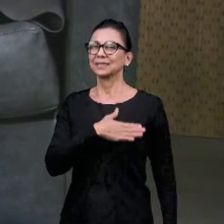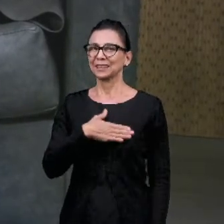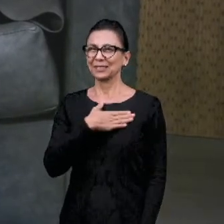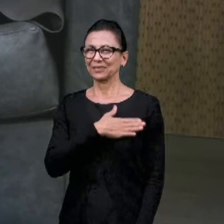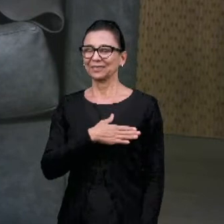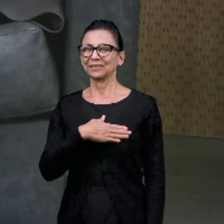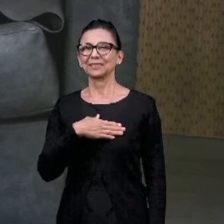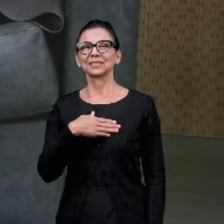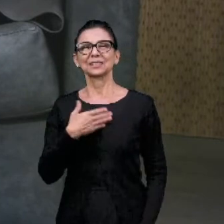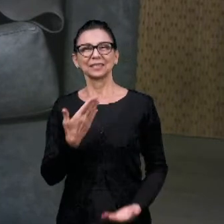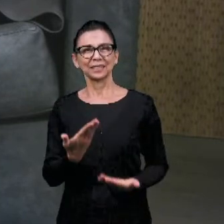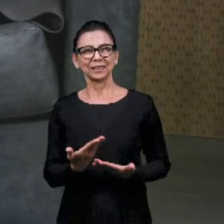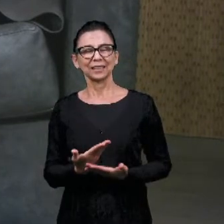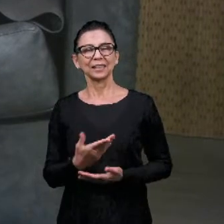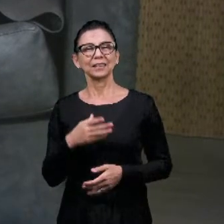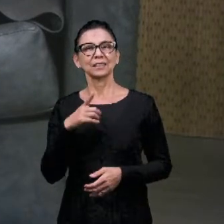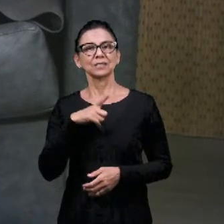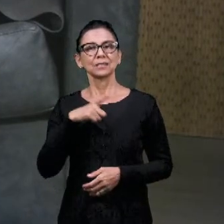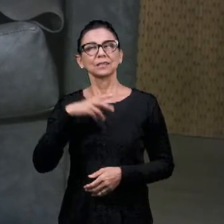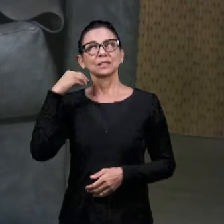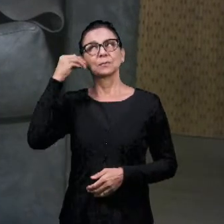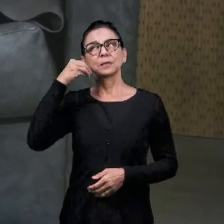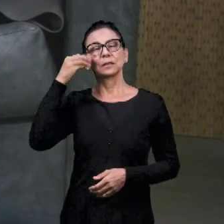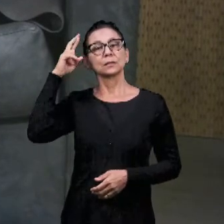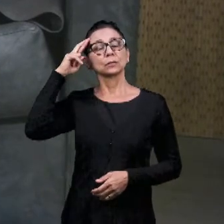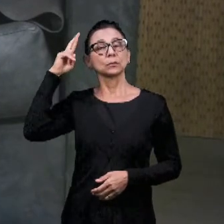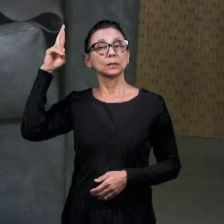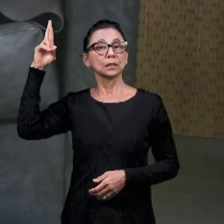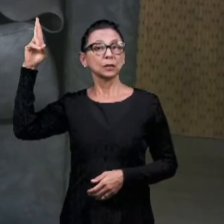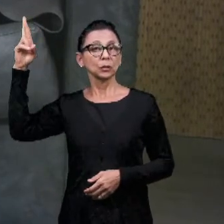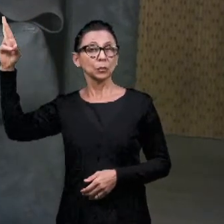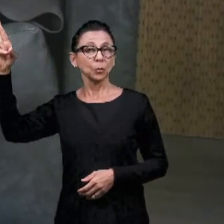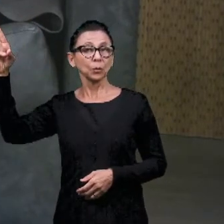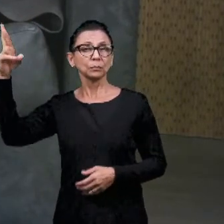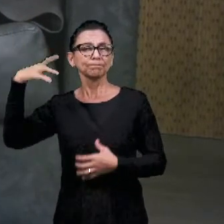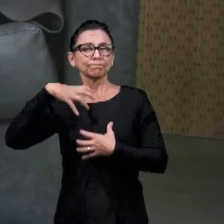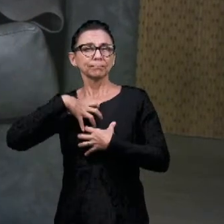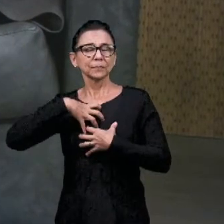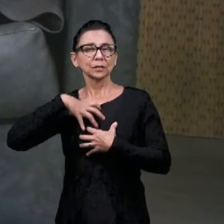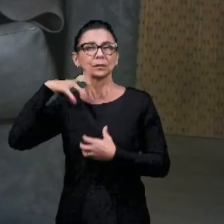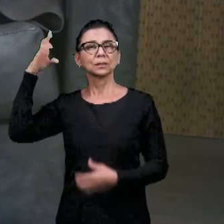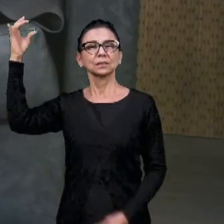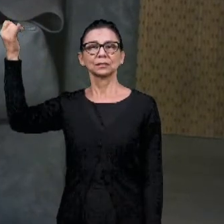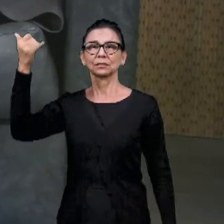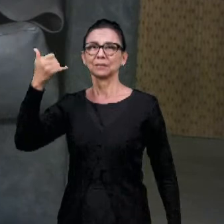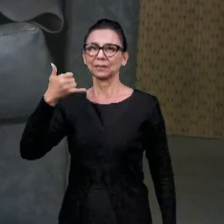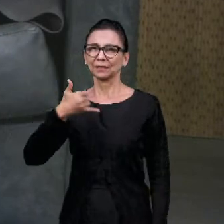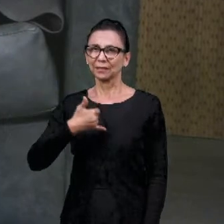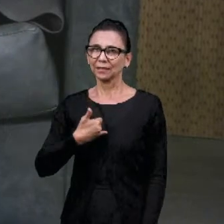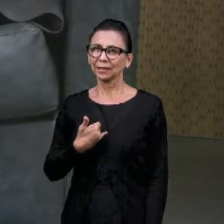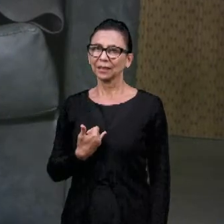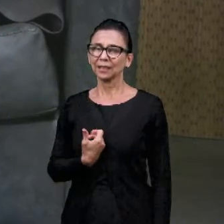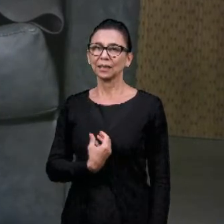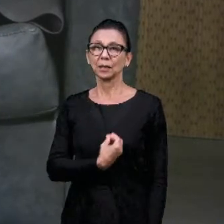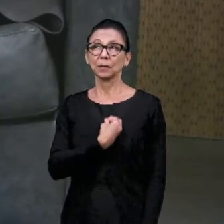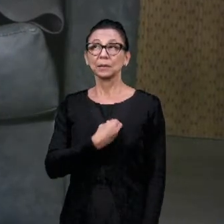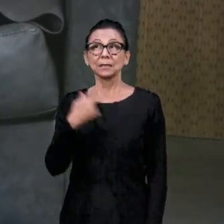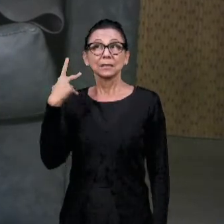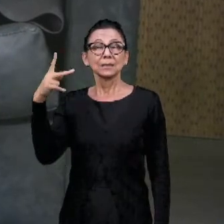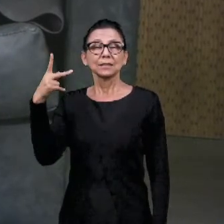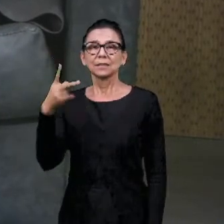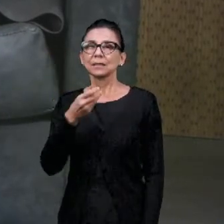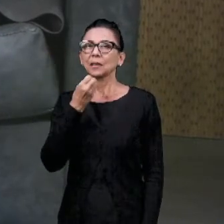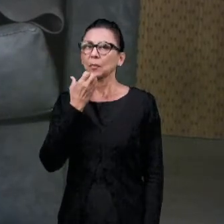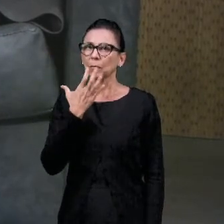uma experiência com o Senhor, você gosta de ouvir a voz do Senhor, você gosta de sentir a presença do Senhor, você vive isso,